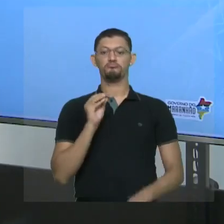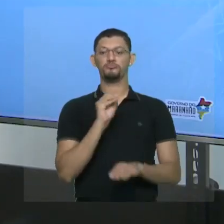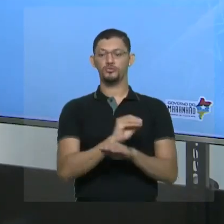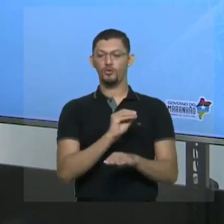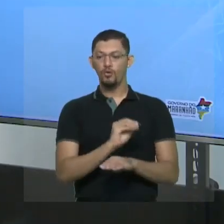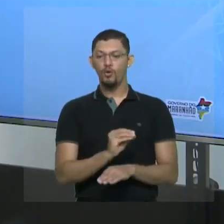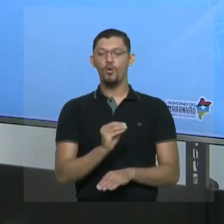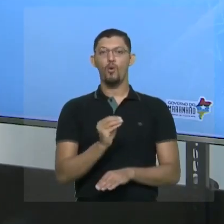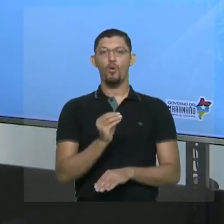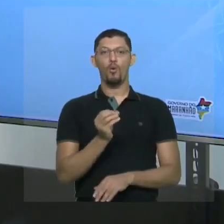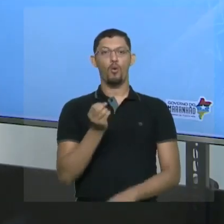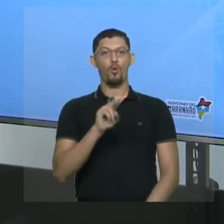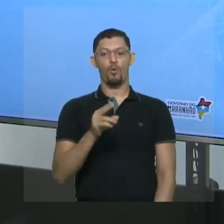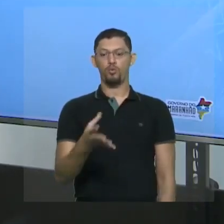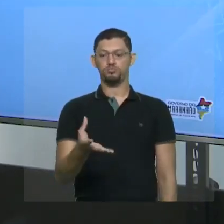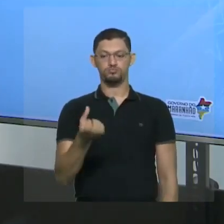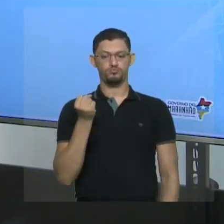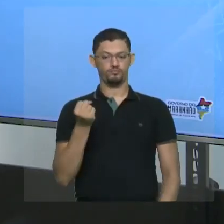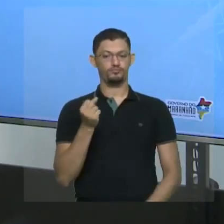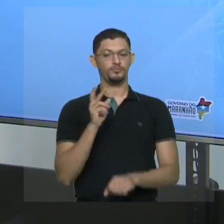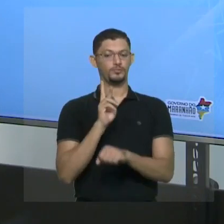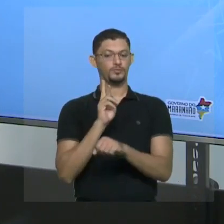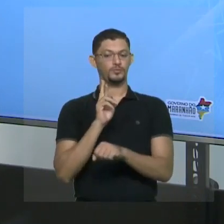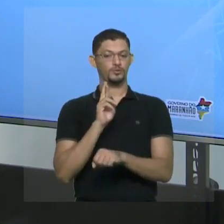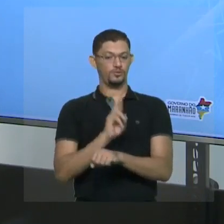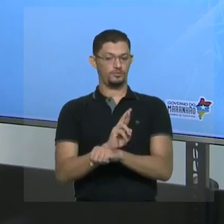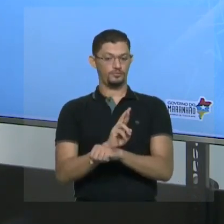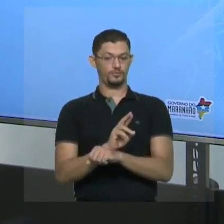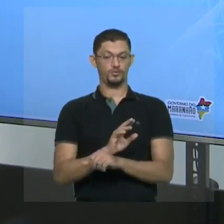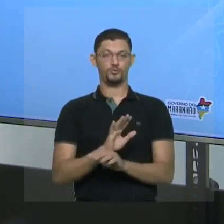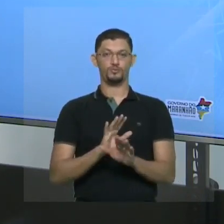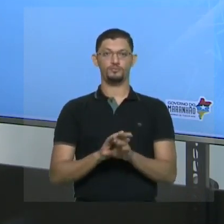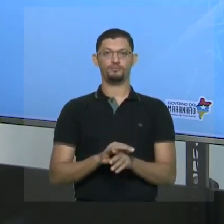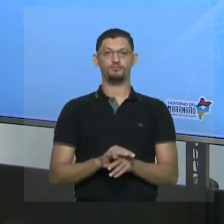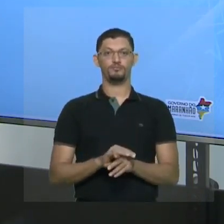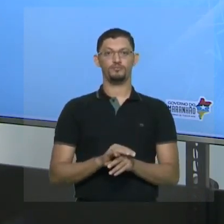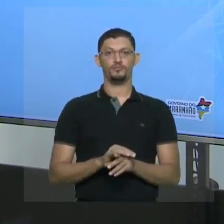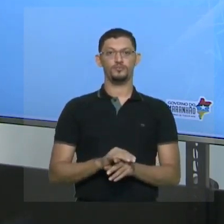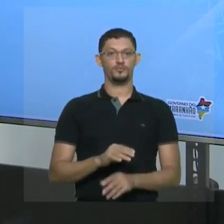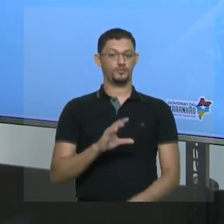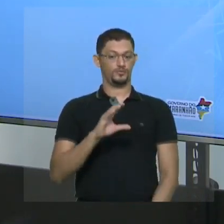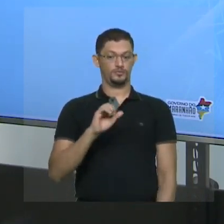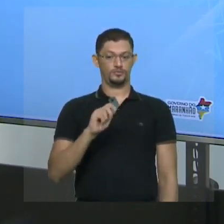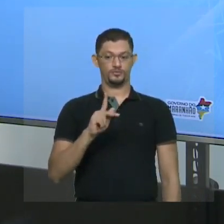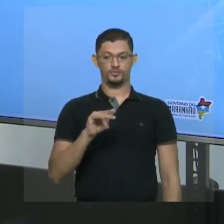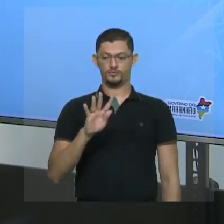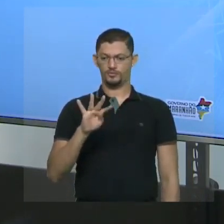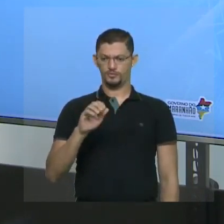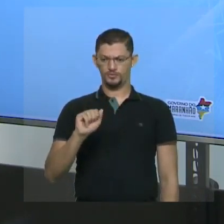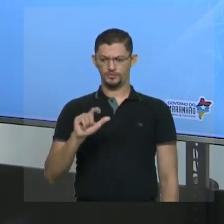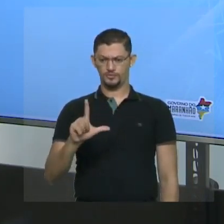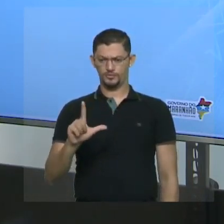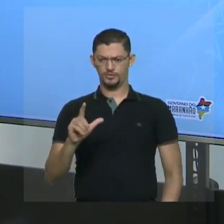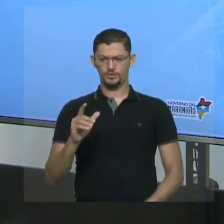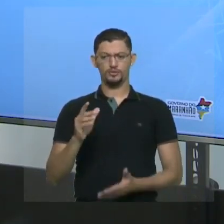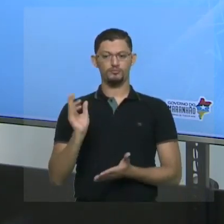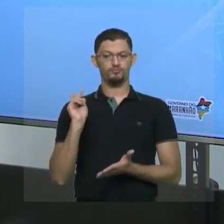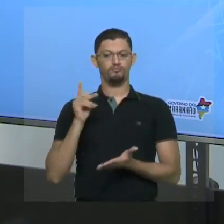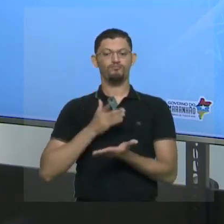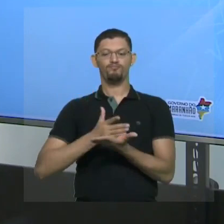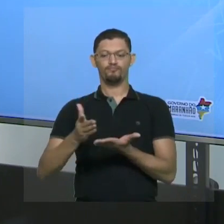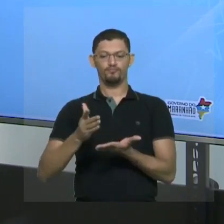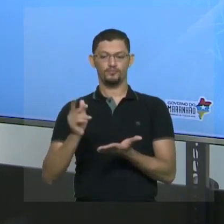investiu, ou que você tomou emprestado. Então, o capital é aquele valor sem alteração, o original, né? Vamos lá,